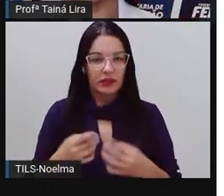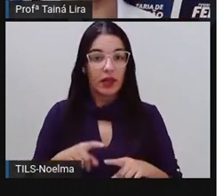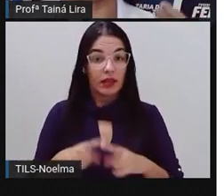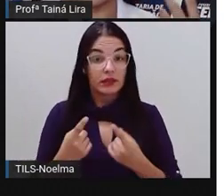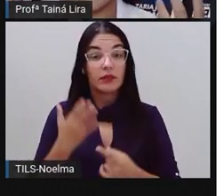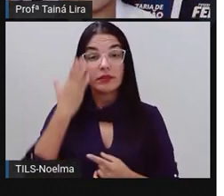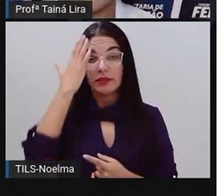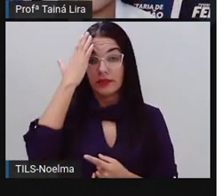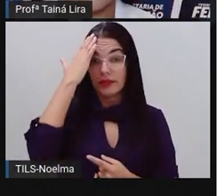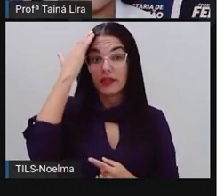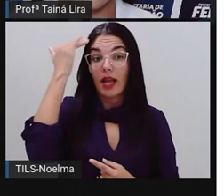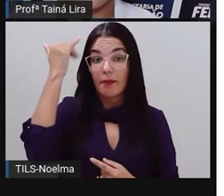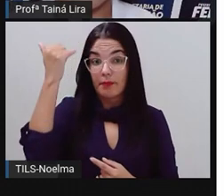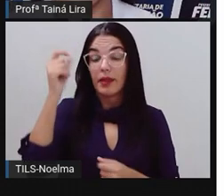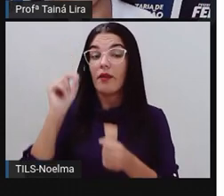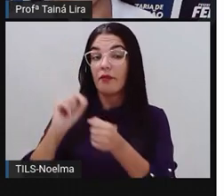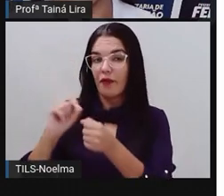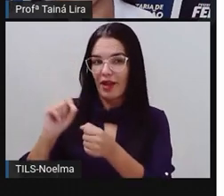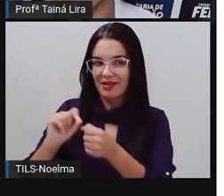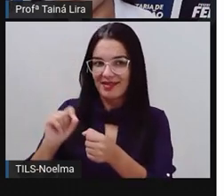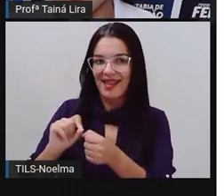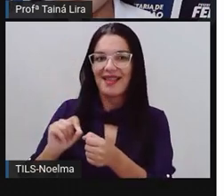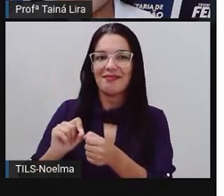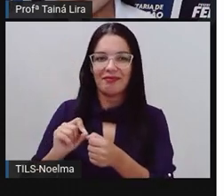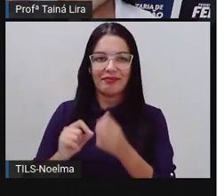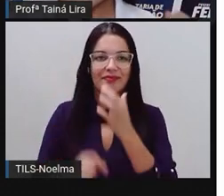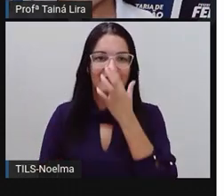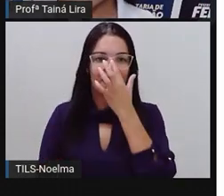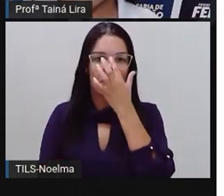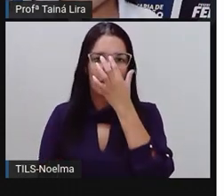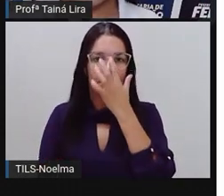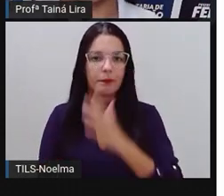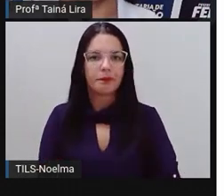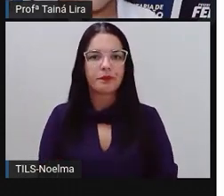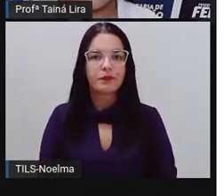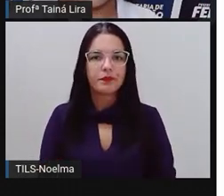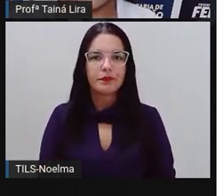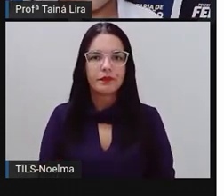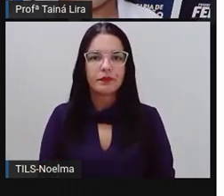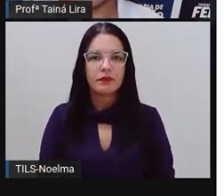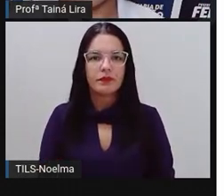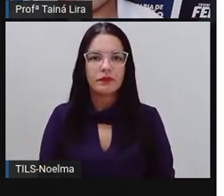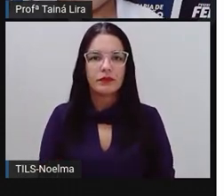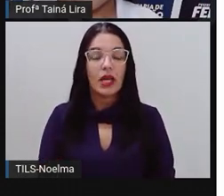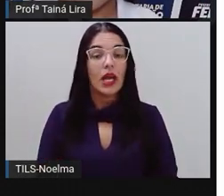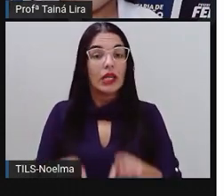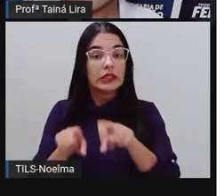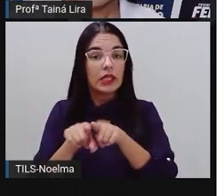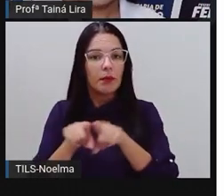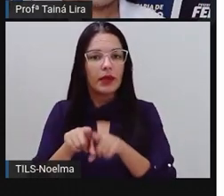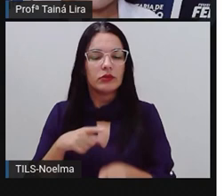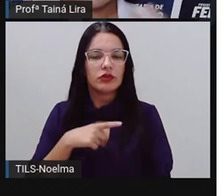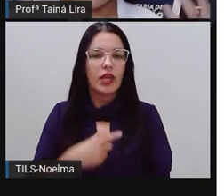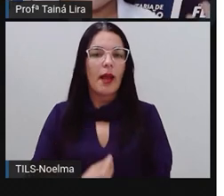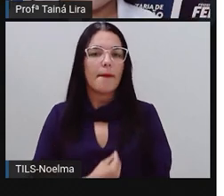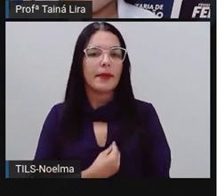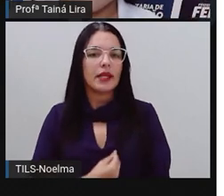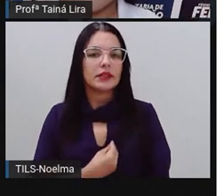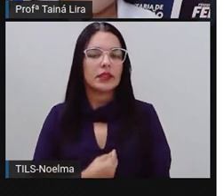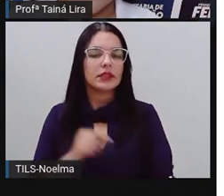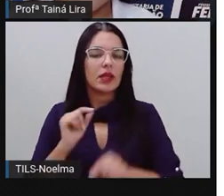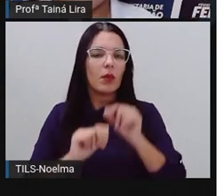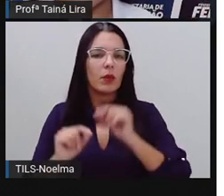então eles sabiam é produz essas peças tá bom e nós tínhamos também ali a presença né de